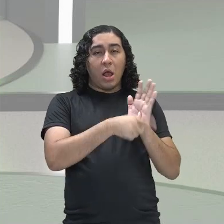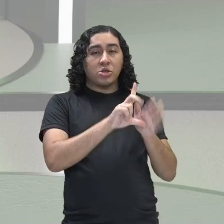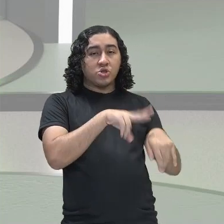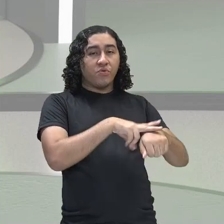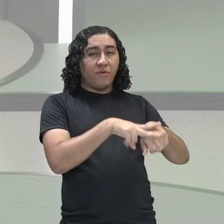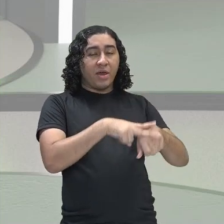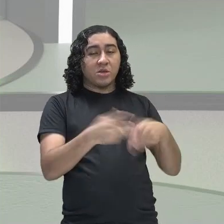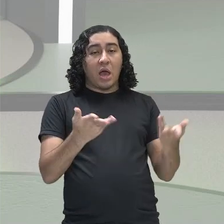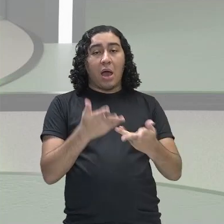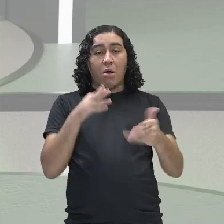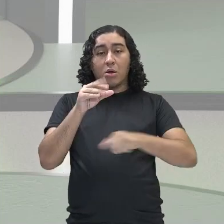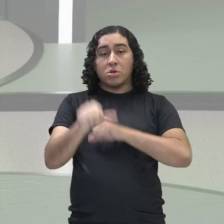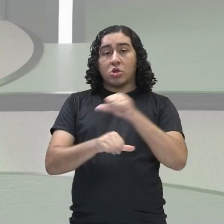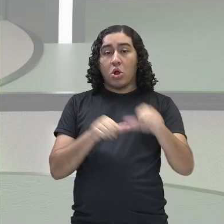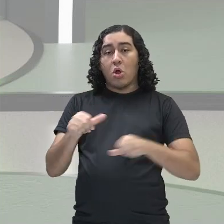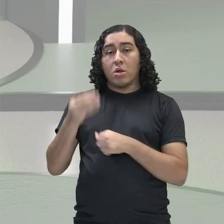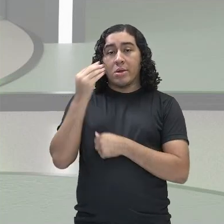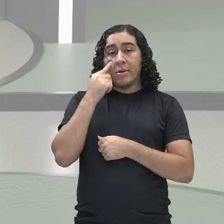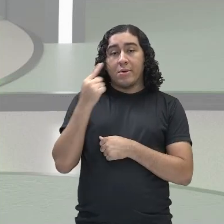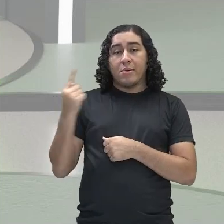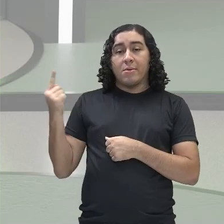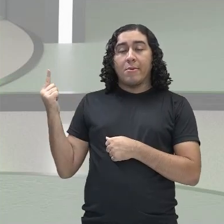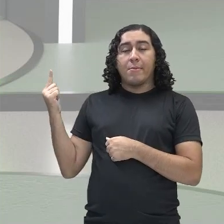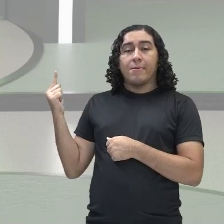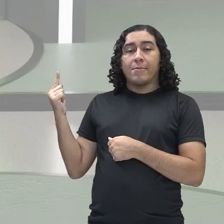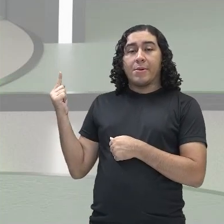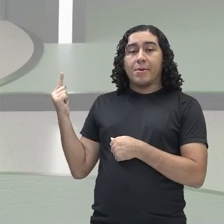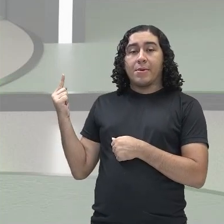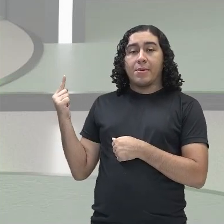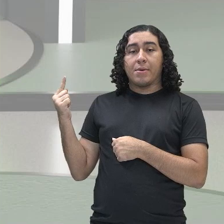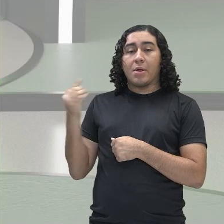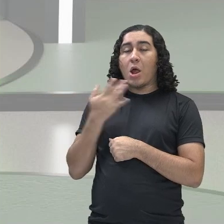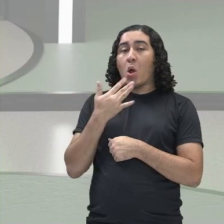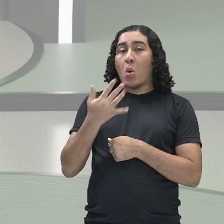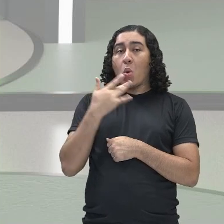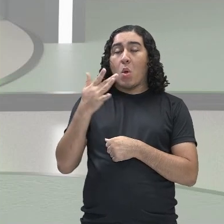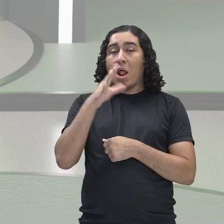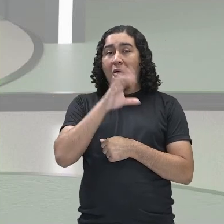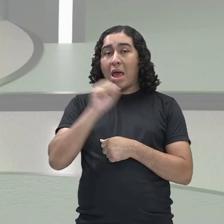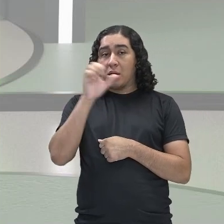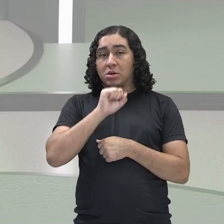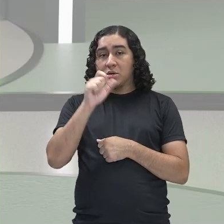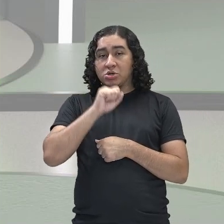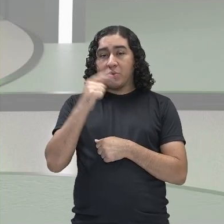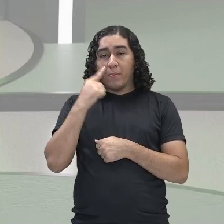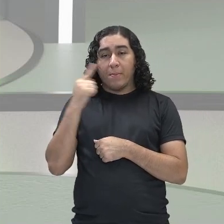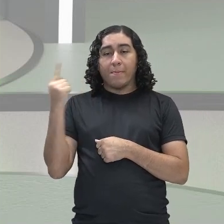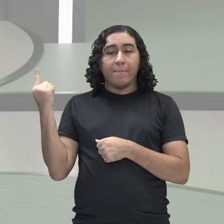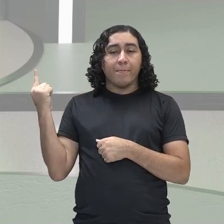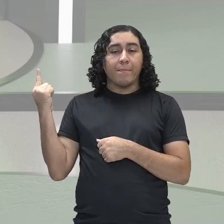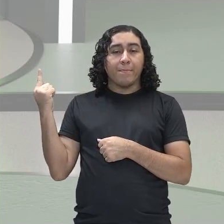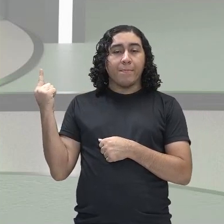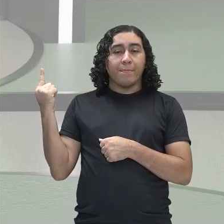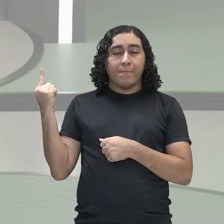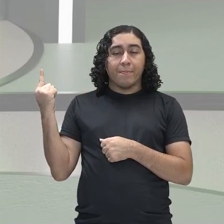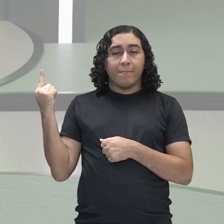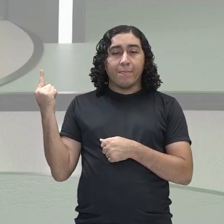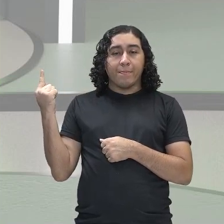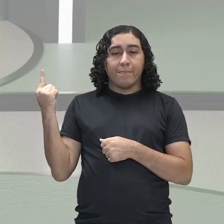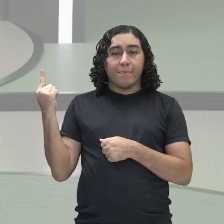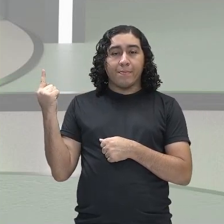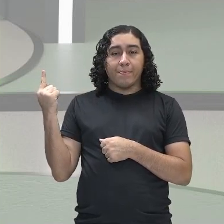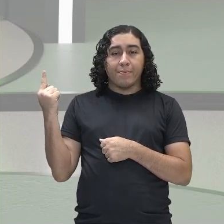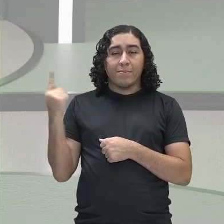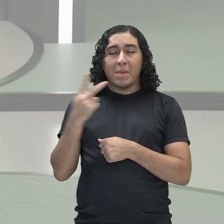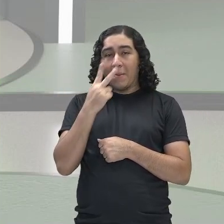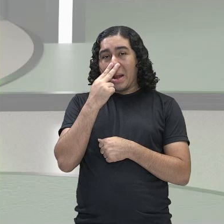Amazônia. A gente desceu mais um pouquinho e a gente está nessa área central, né? Que a gente chama aqui que é o coração